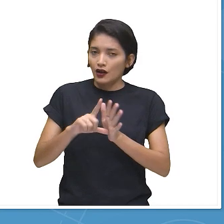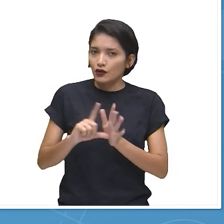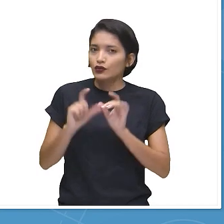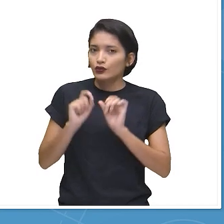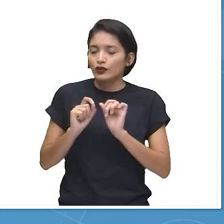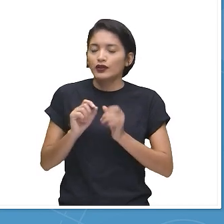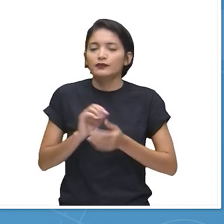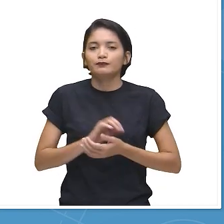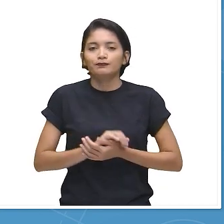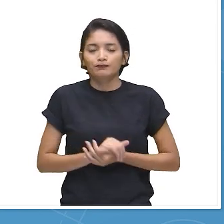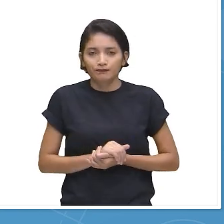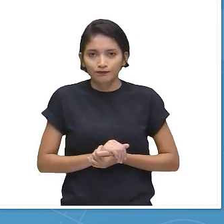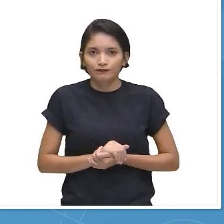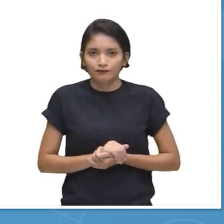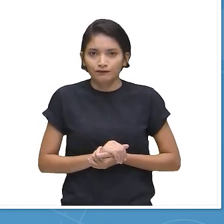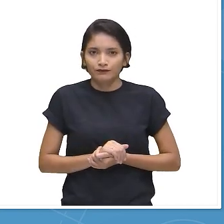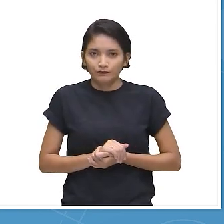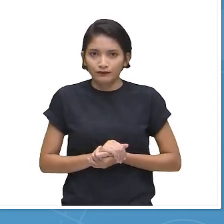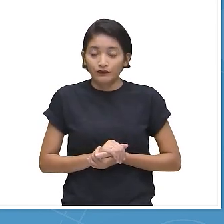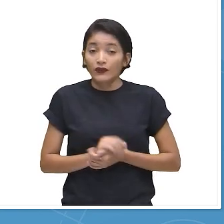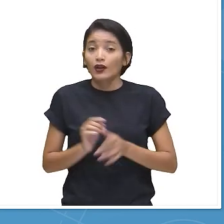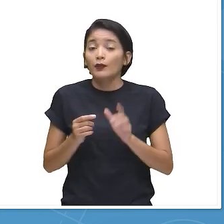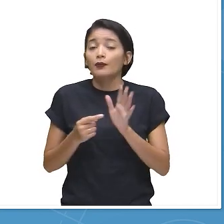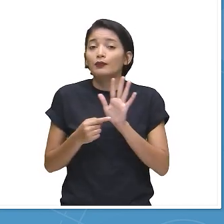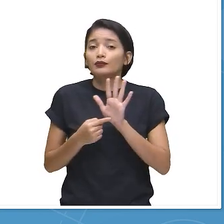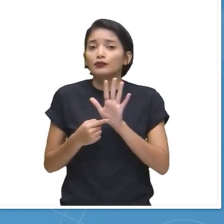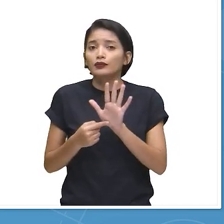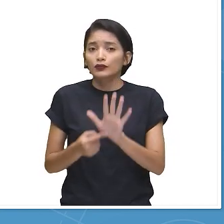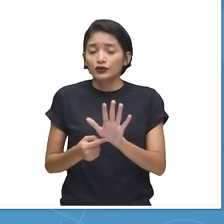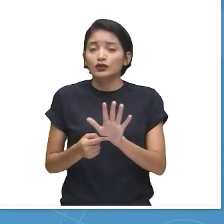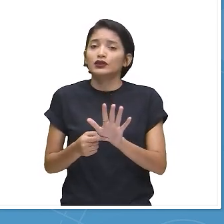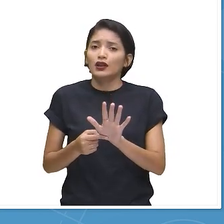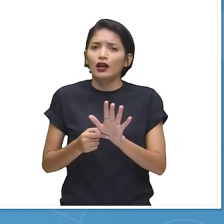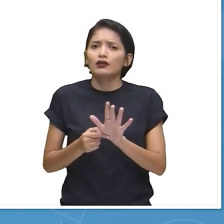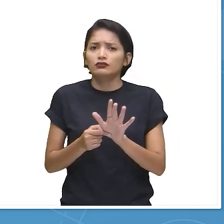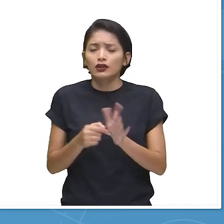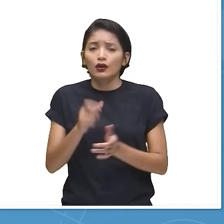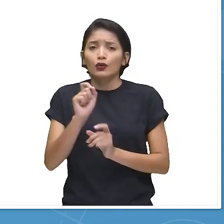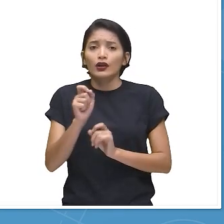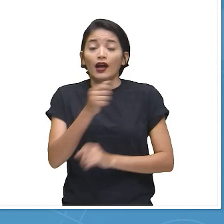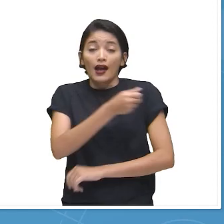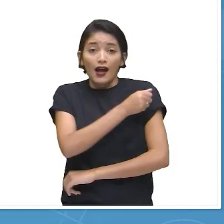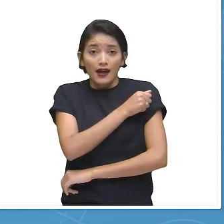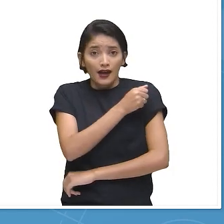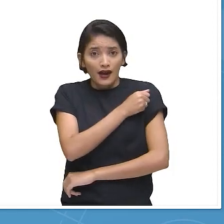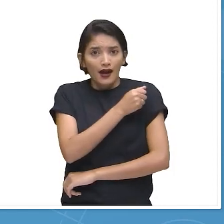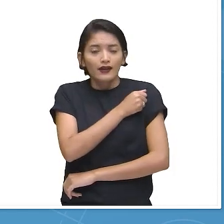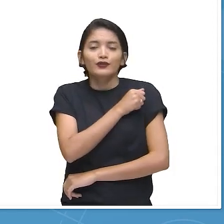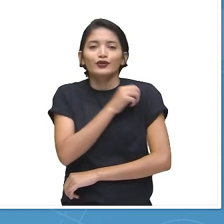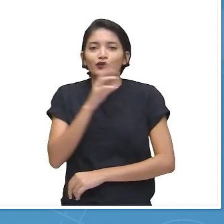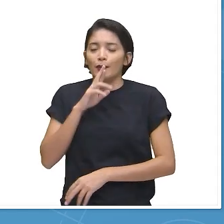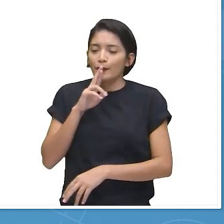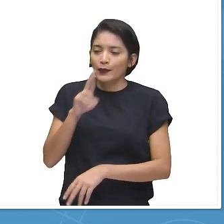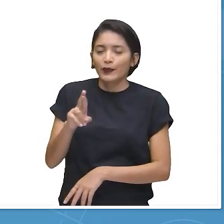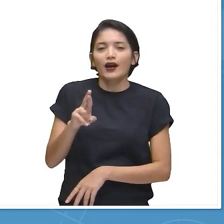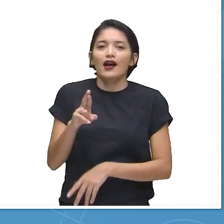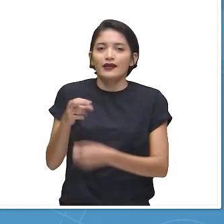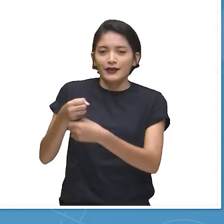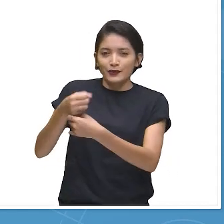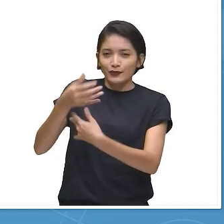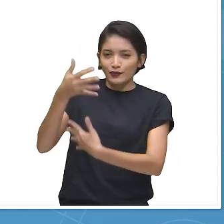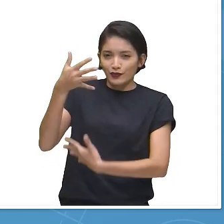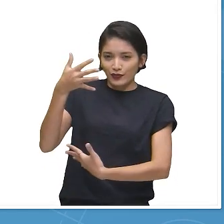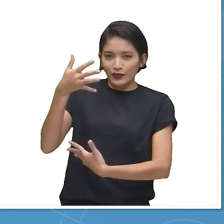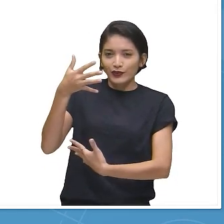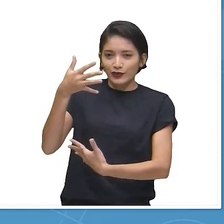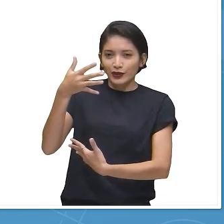então, dar destaque aqui aos nossos queridos que estão apresentando, né? Que estão participando